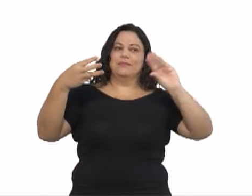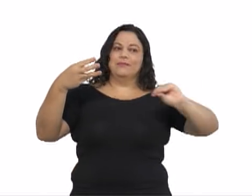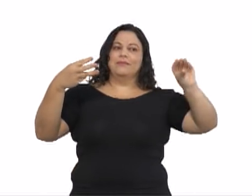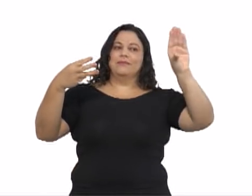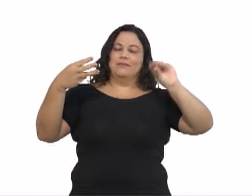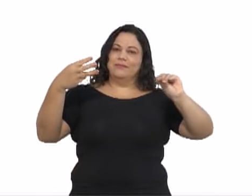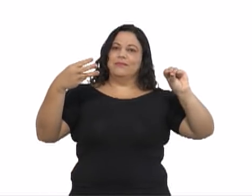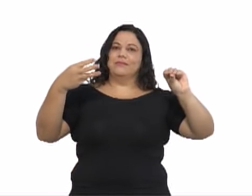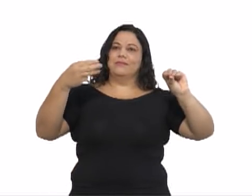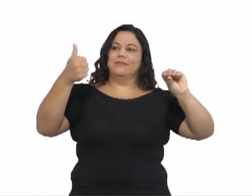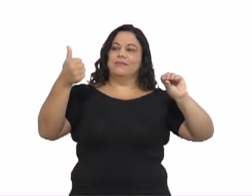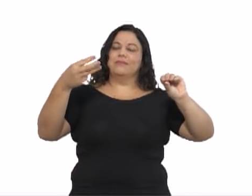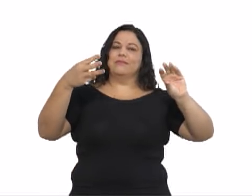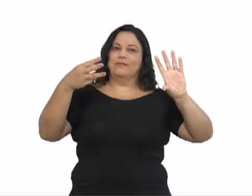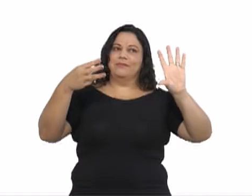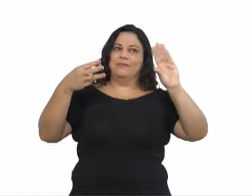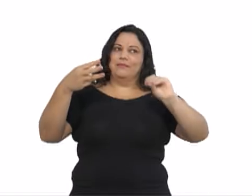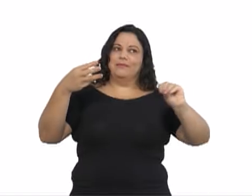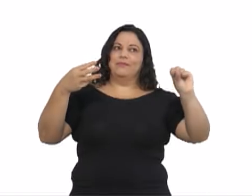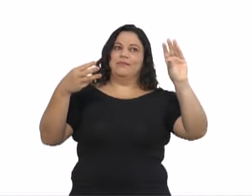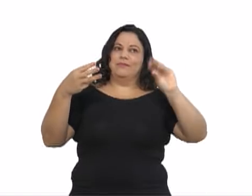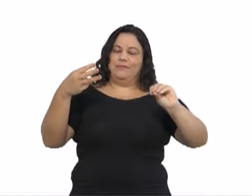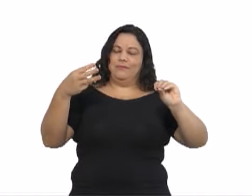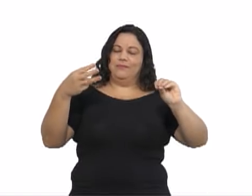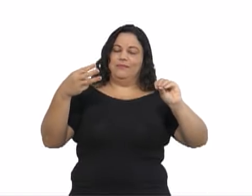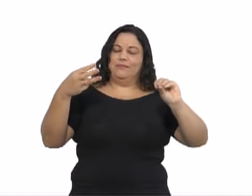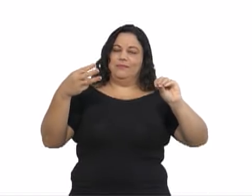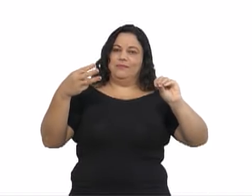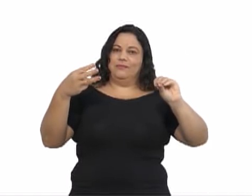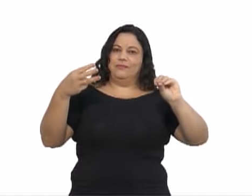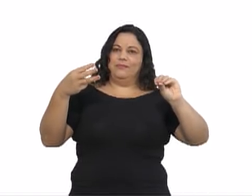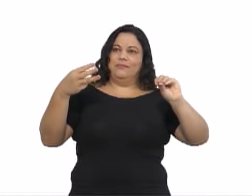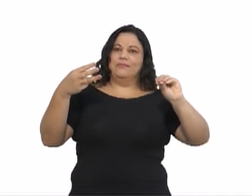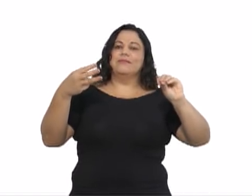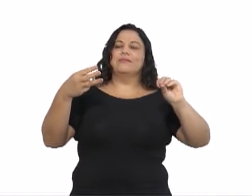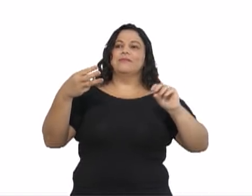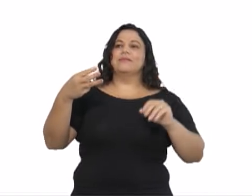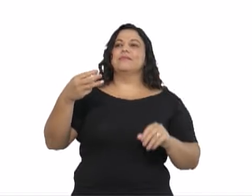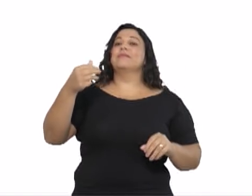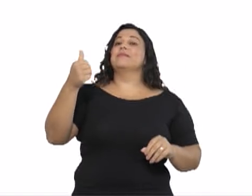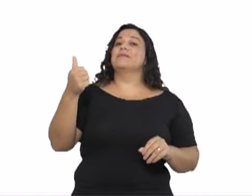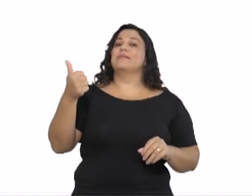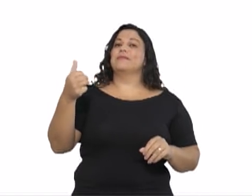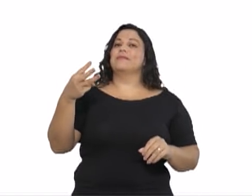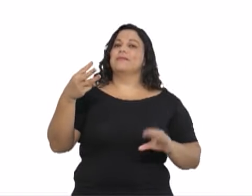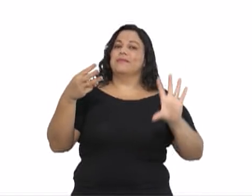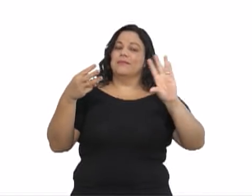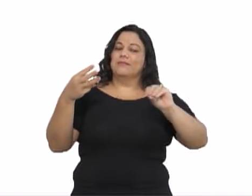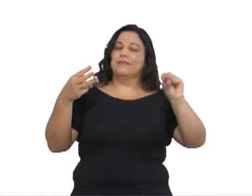13. Olha lá o finalzinho do meu número. Repeat. 13.